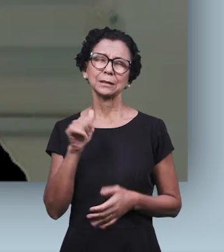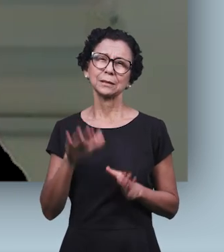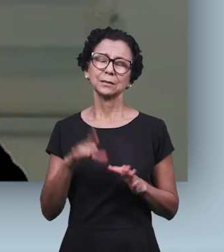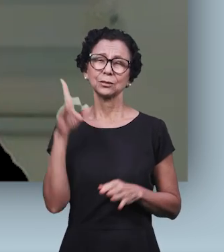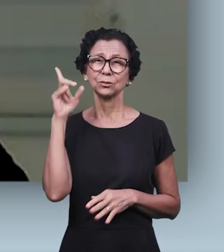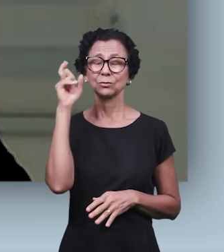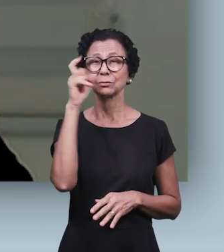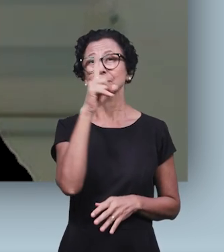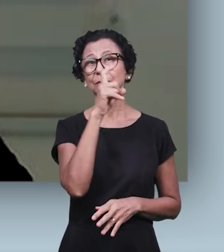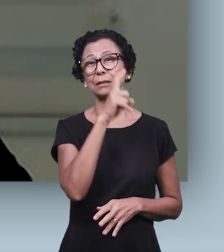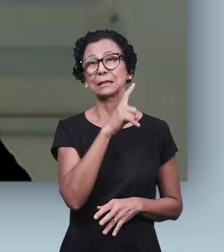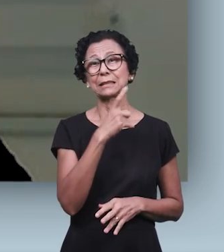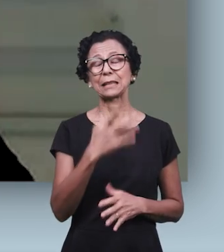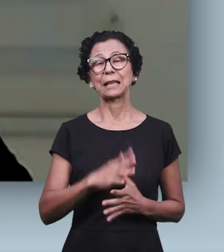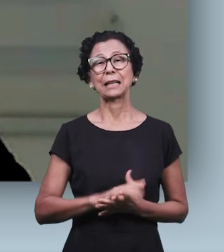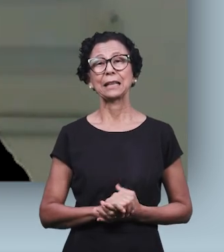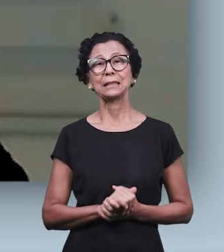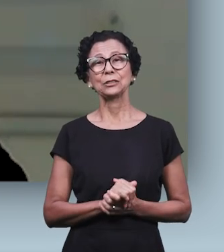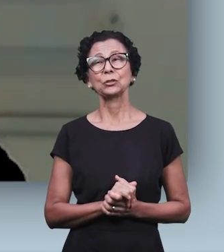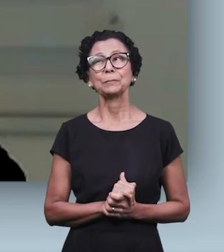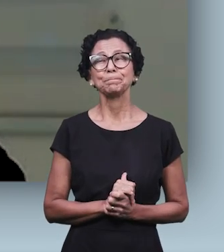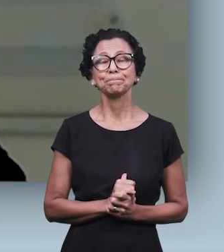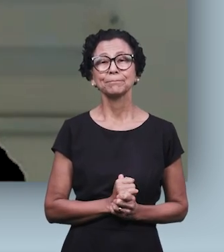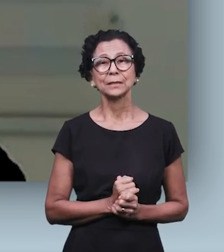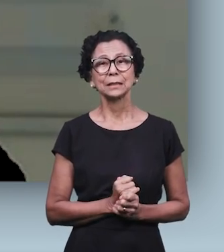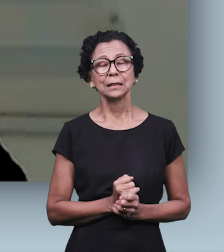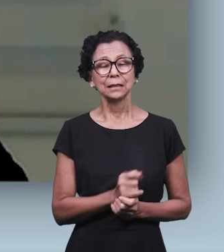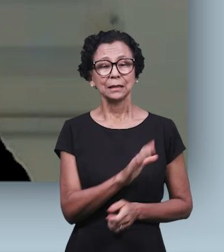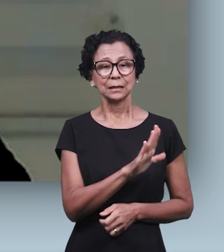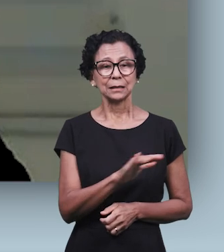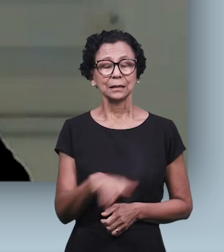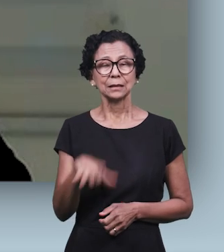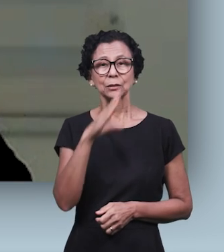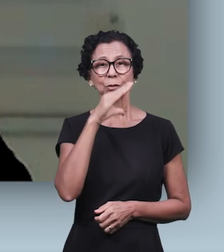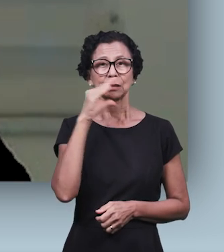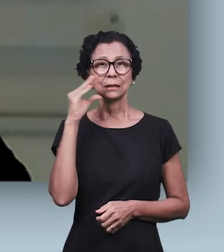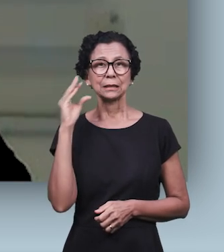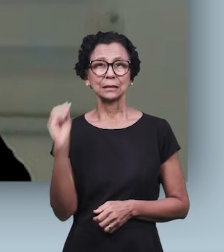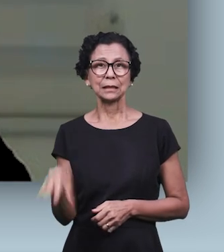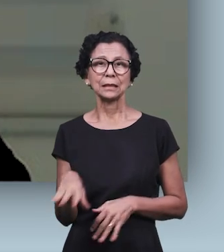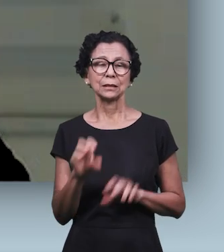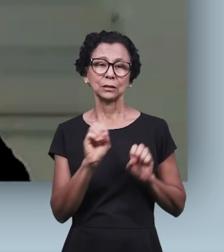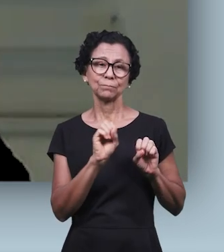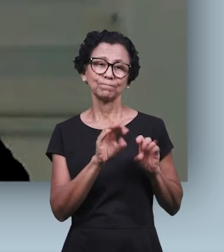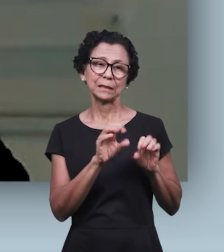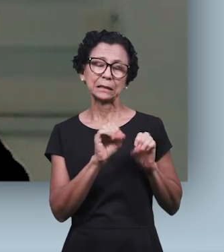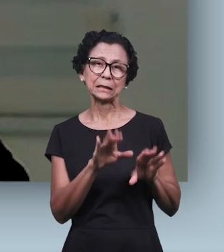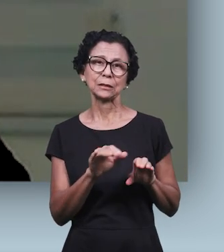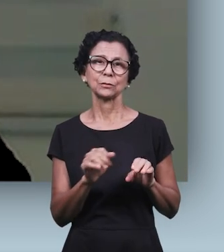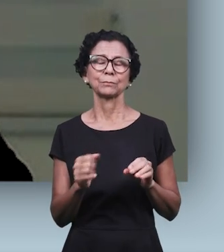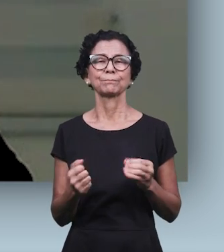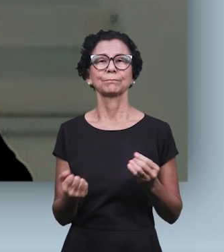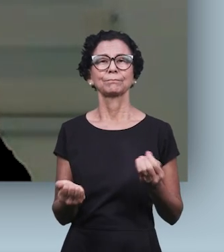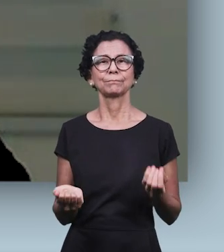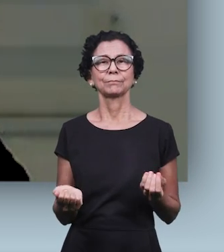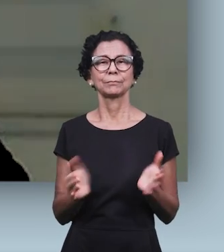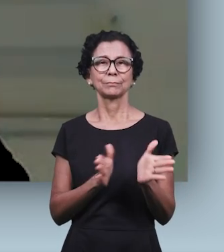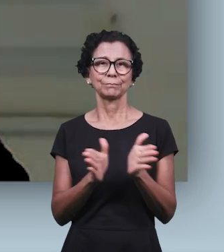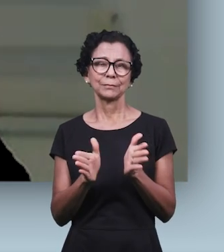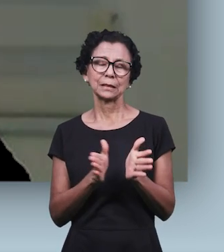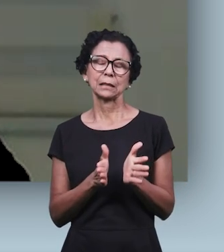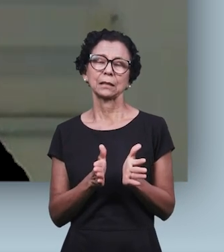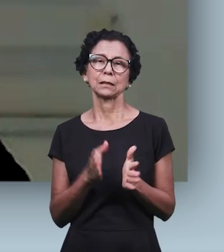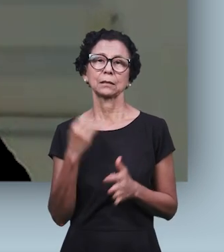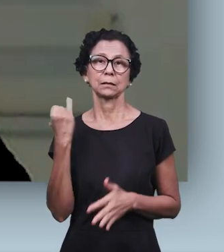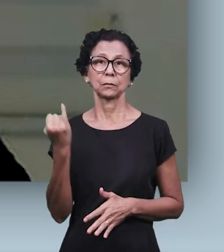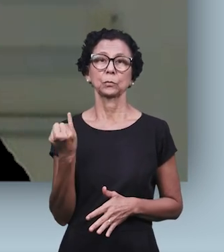algumas dificuldades em ministrar uma aula para as crianças e adolescentes da acessibilidade. Em primeiro